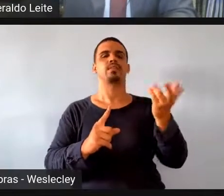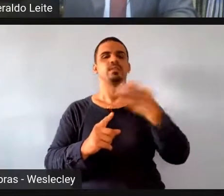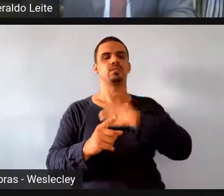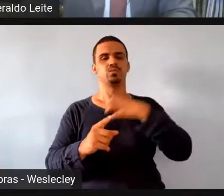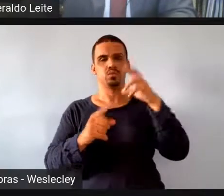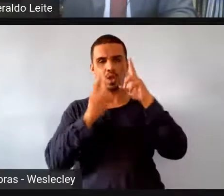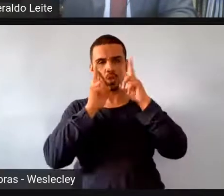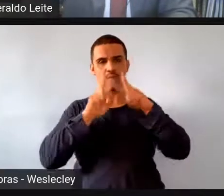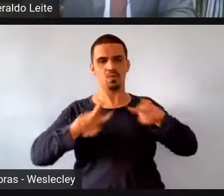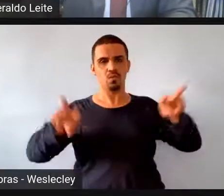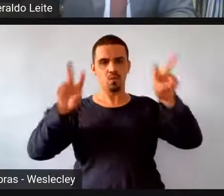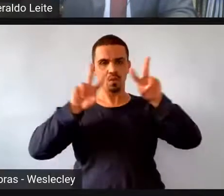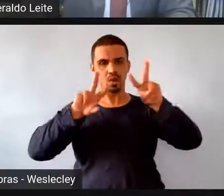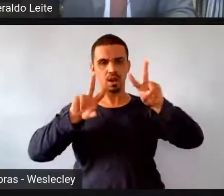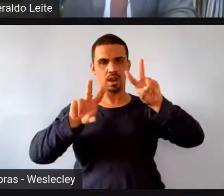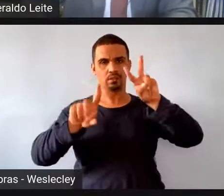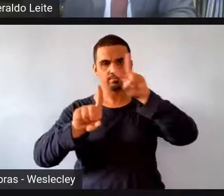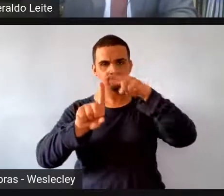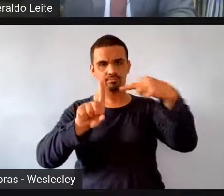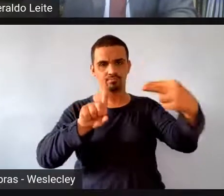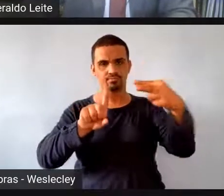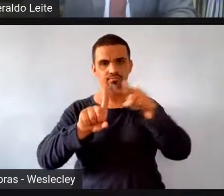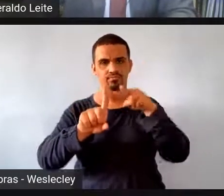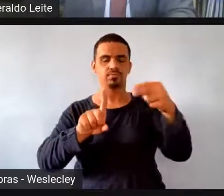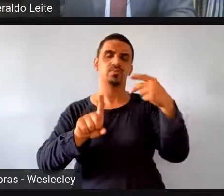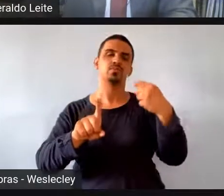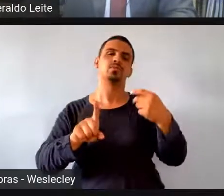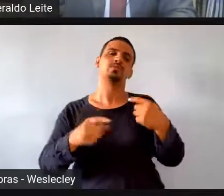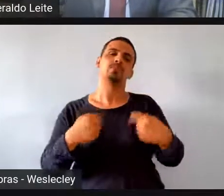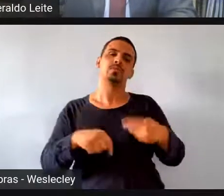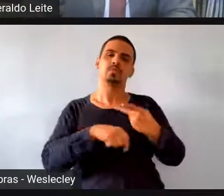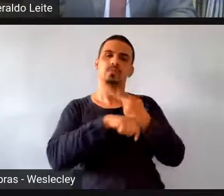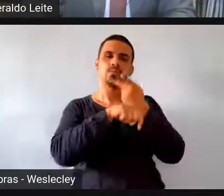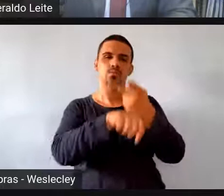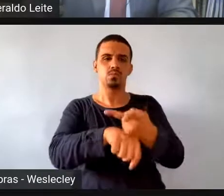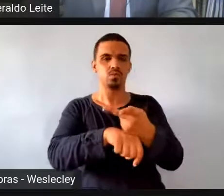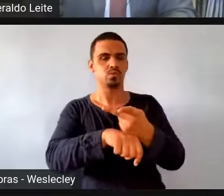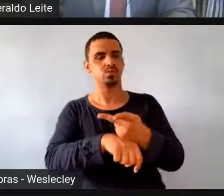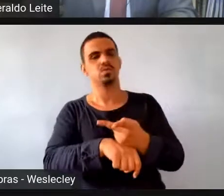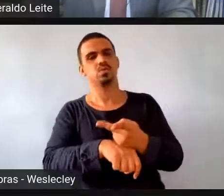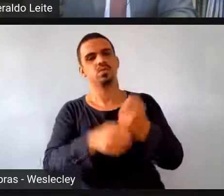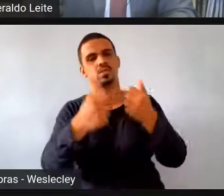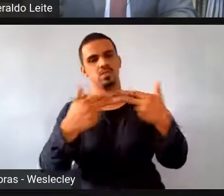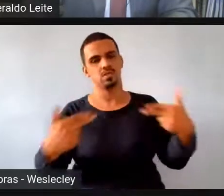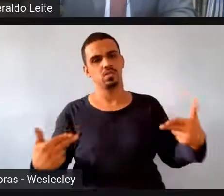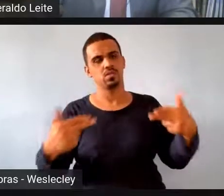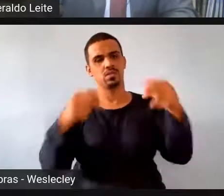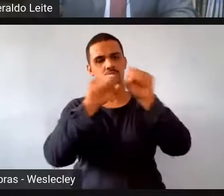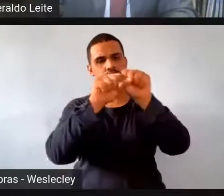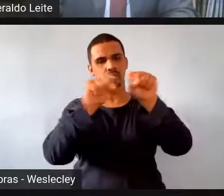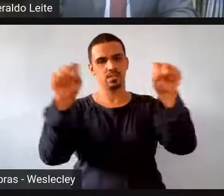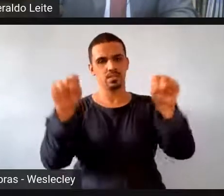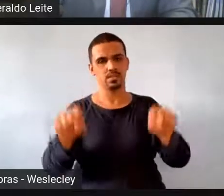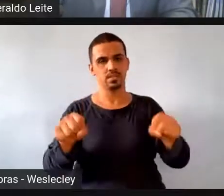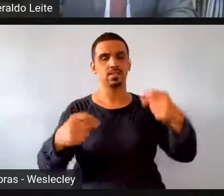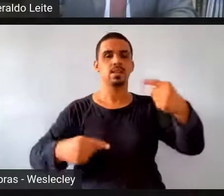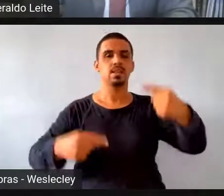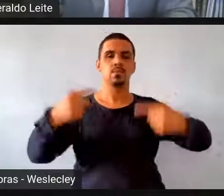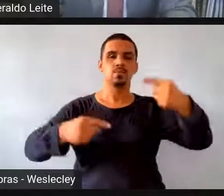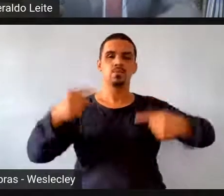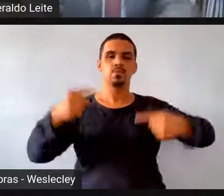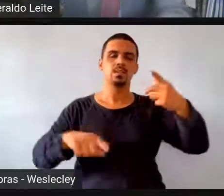com o qual a gente pode, com alguma sobriedade, ir em busca do desiderato de um sistema político que considera de maneira